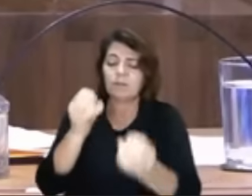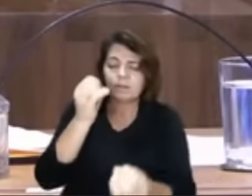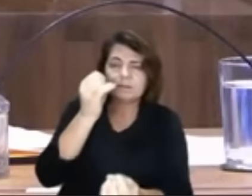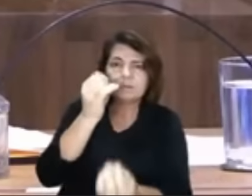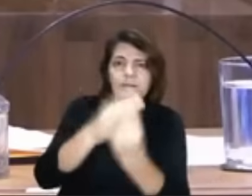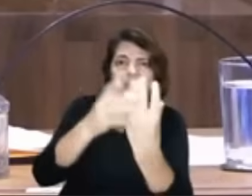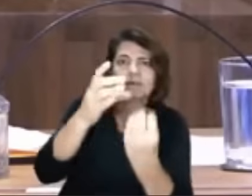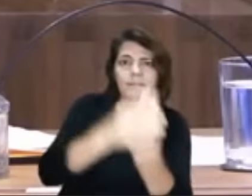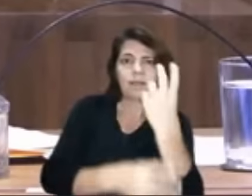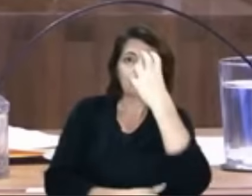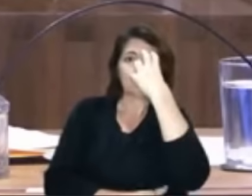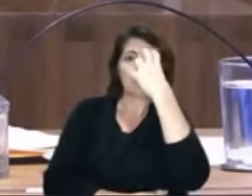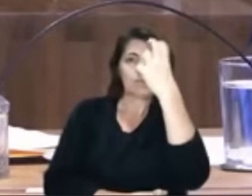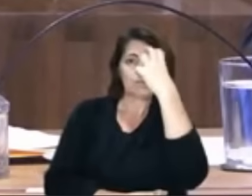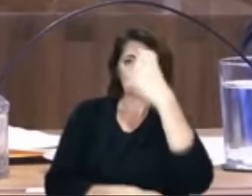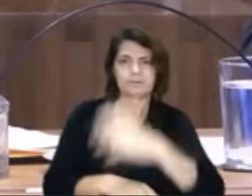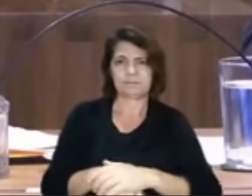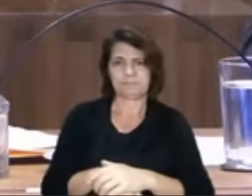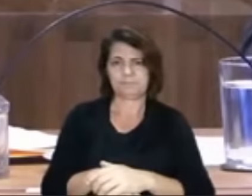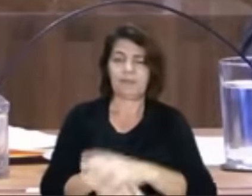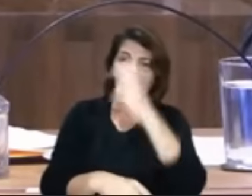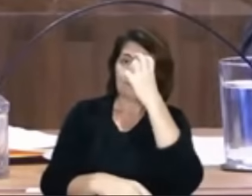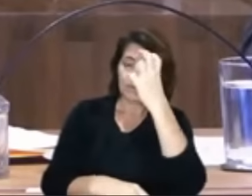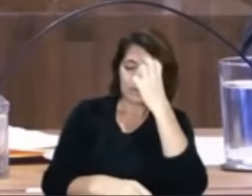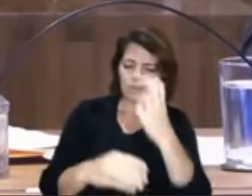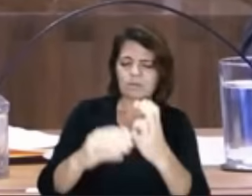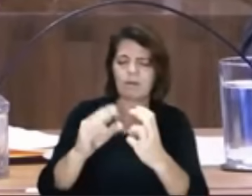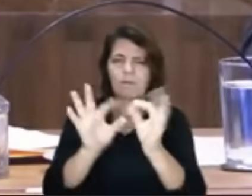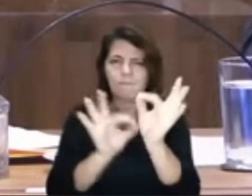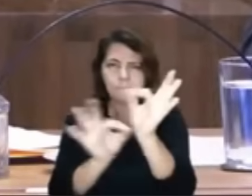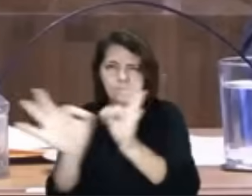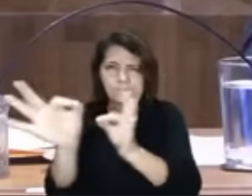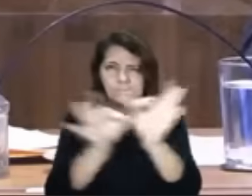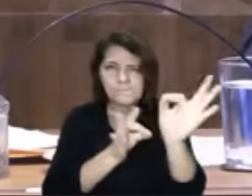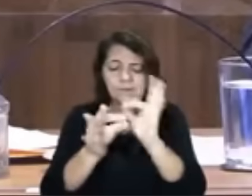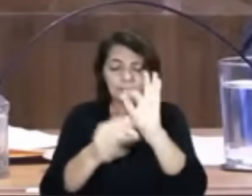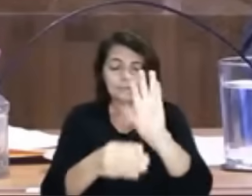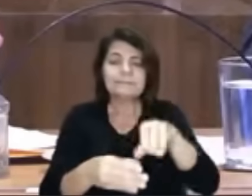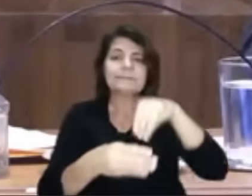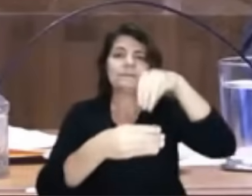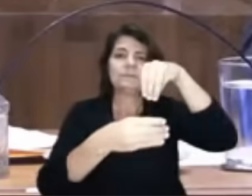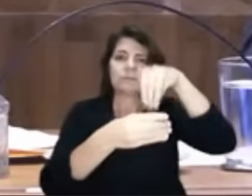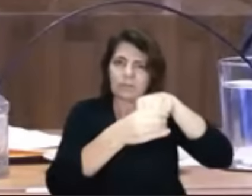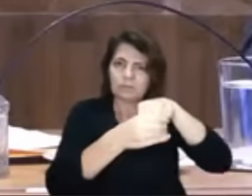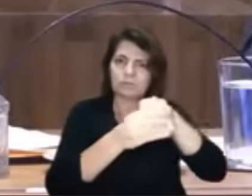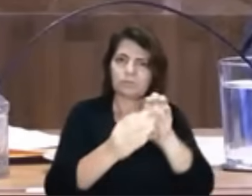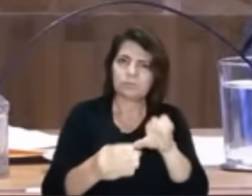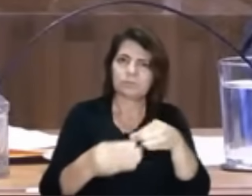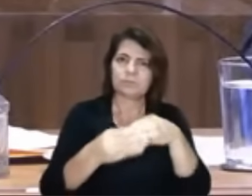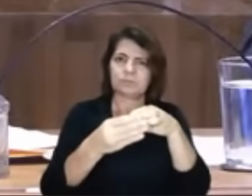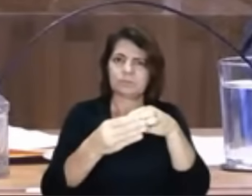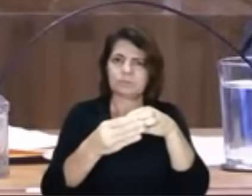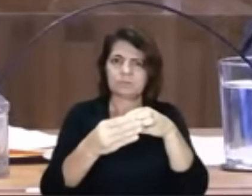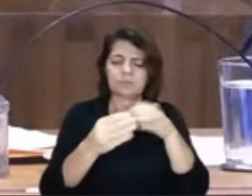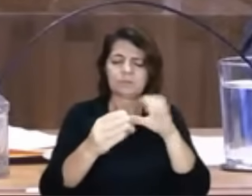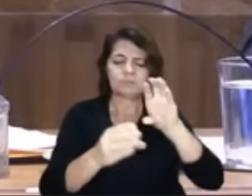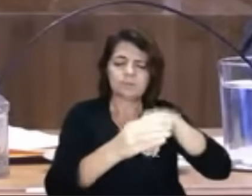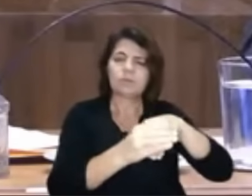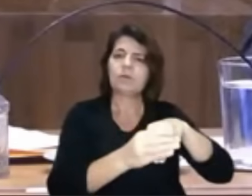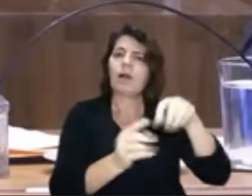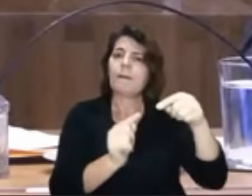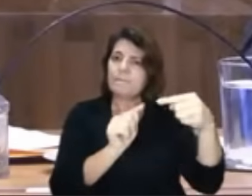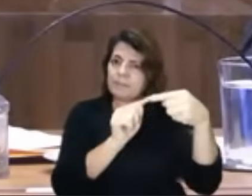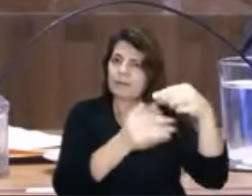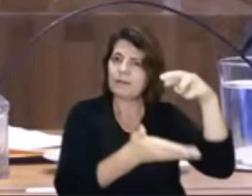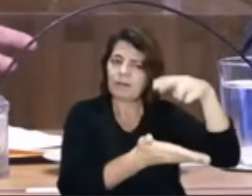inteligência essa inteligência ela é dentro dela aquelas que vão redundar em relatórios